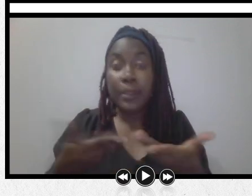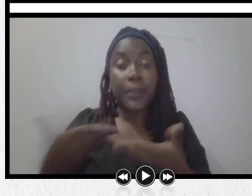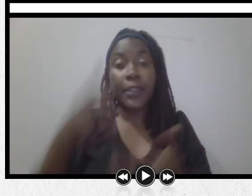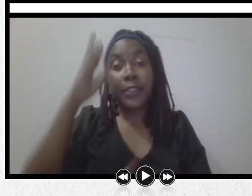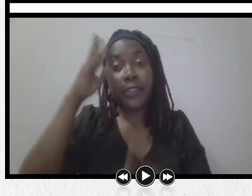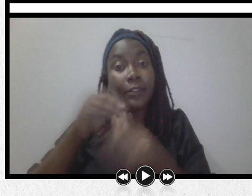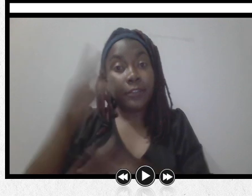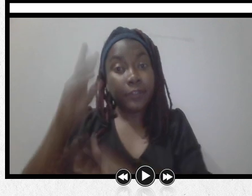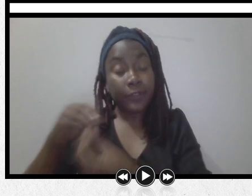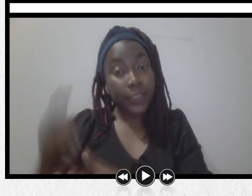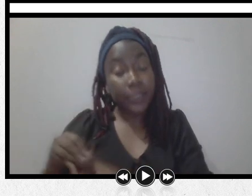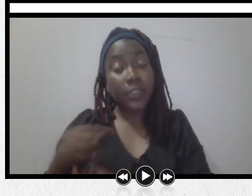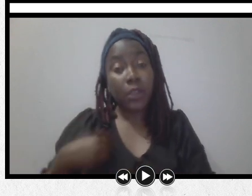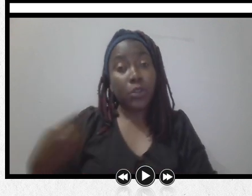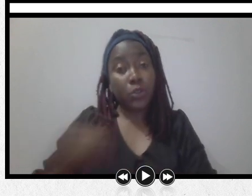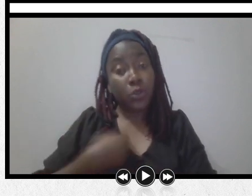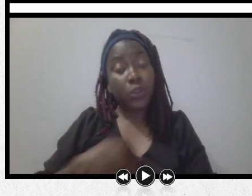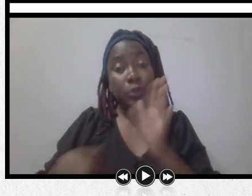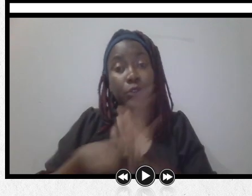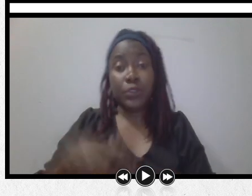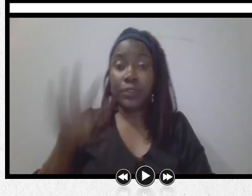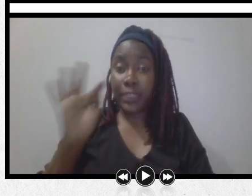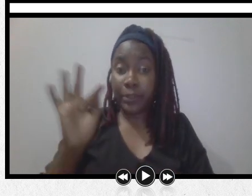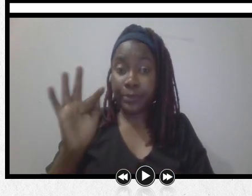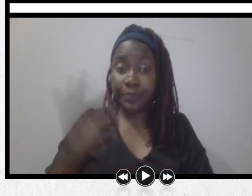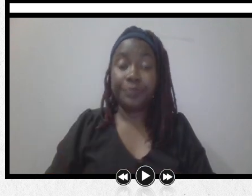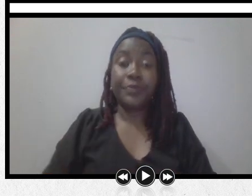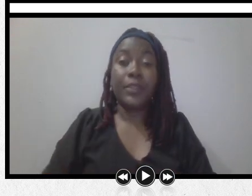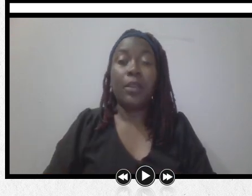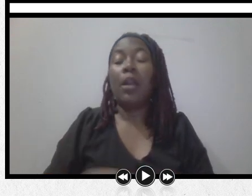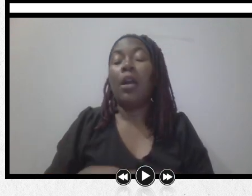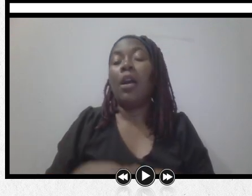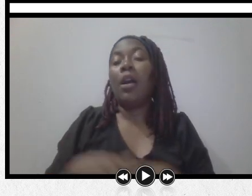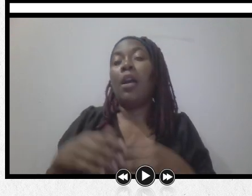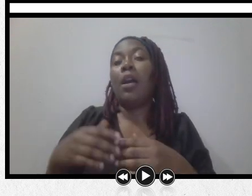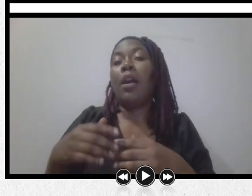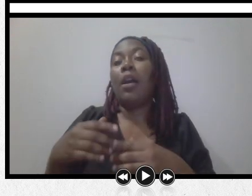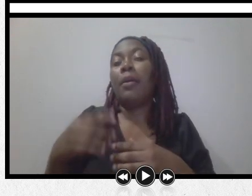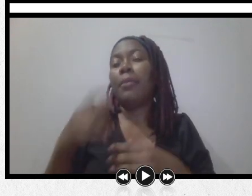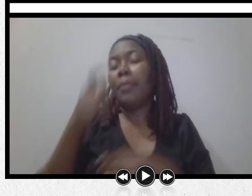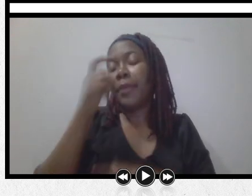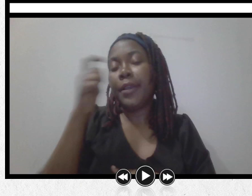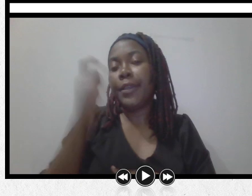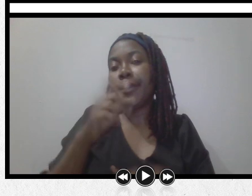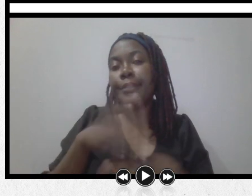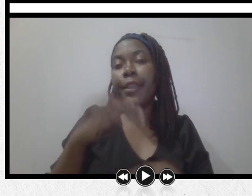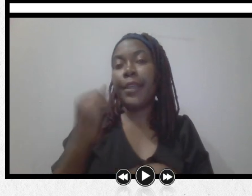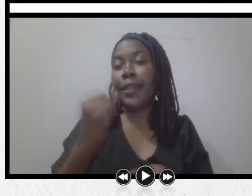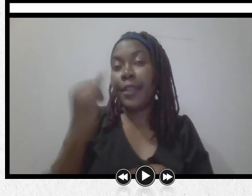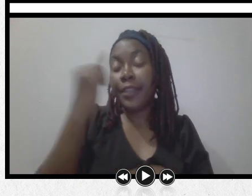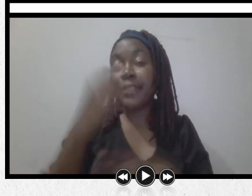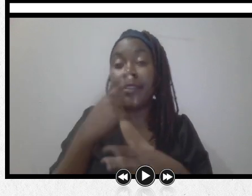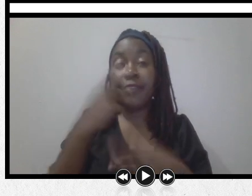definições, estão na nossa Constituição Federal. Mas aqui para nós, o que nos interessa, o nosso ponto principal é